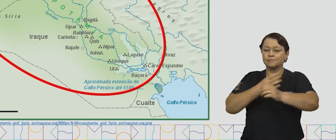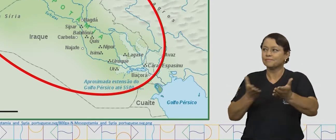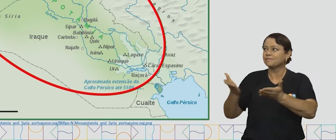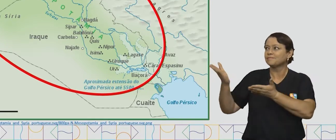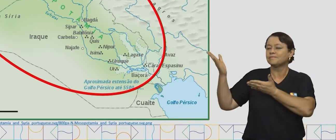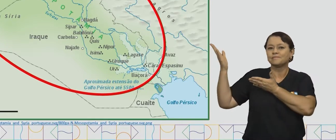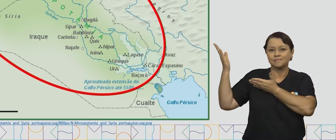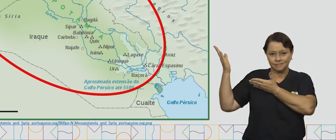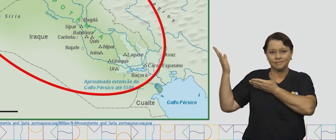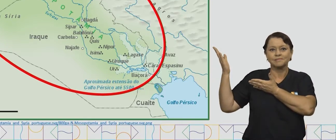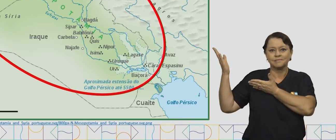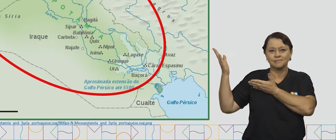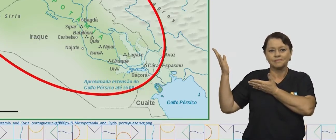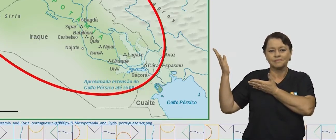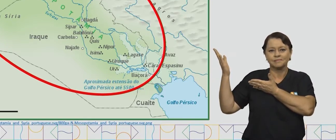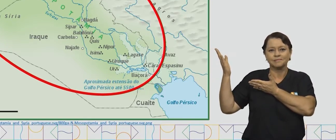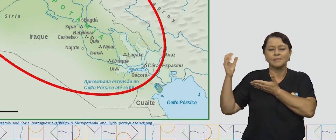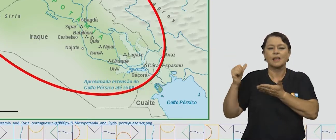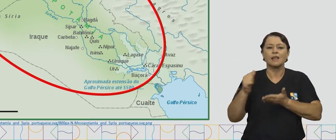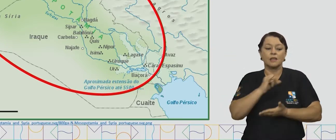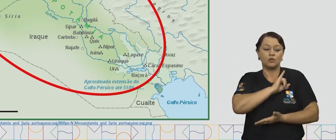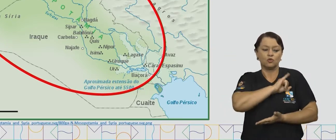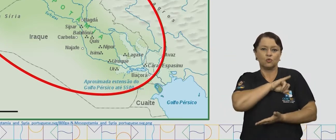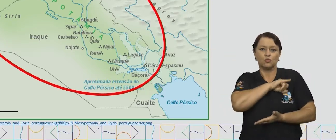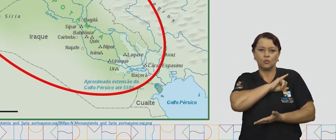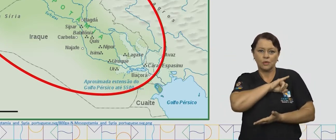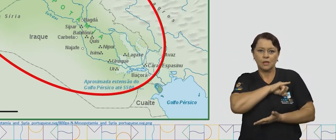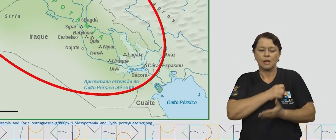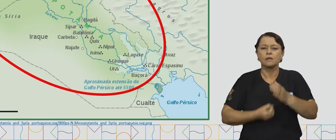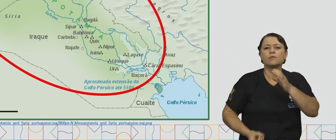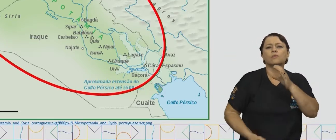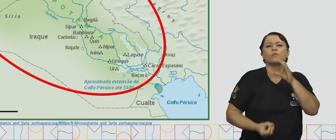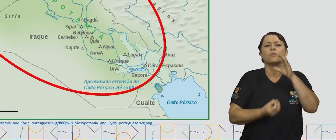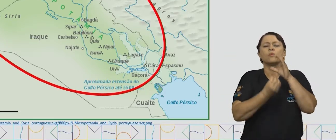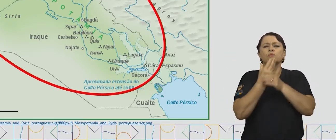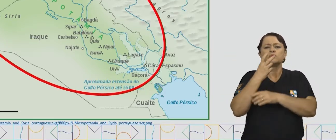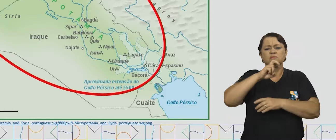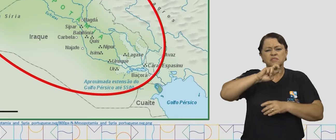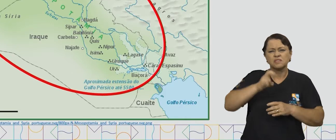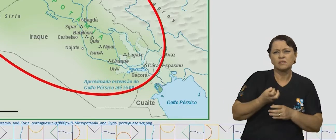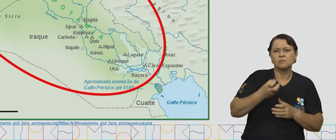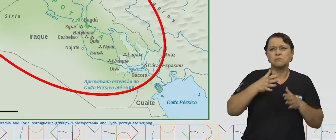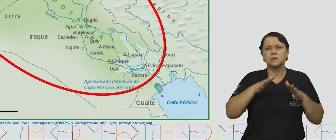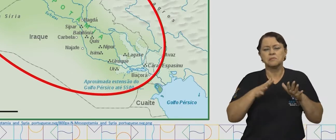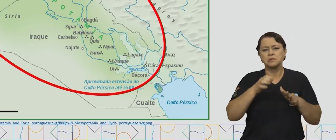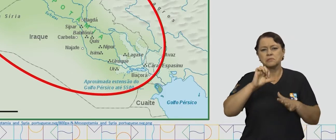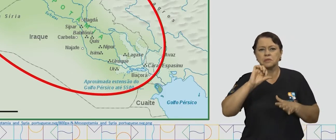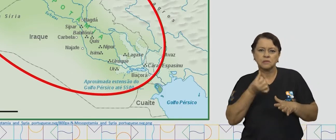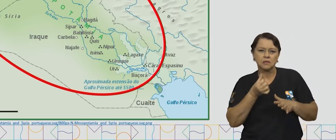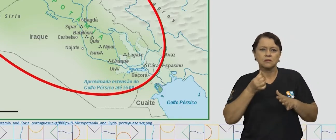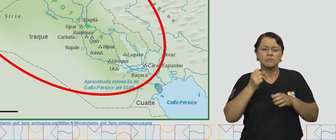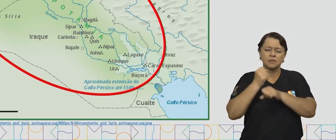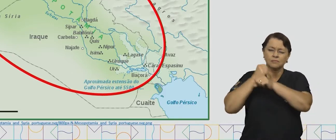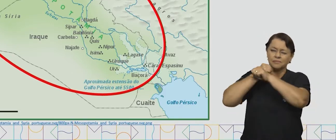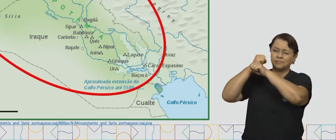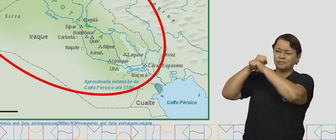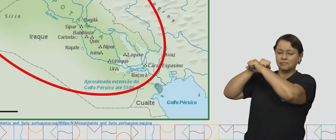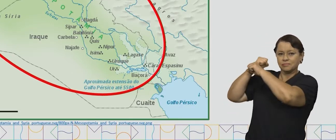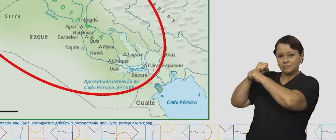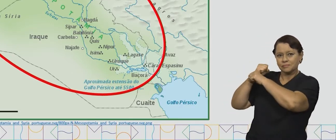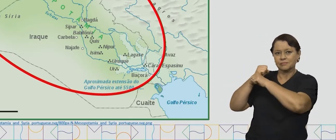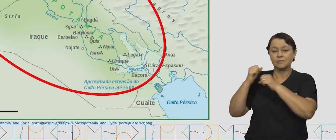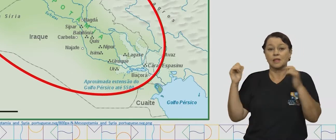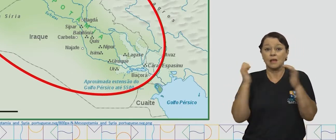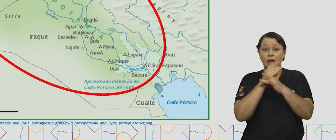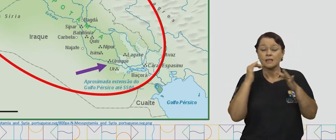Eufrates, que ficam no atual Iraque, e que foram construídas há cerca de 5.000 a 6.000 anos atrás. As cidades